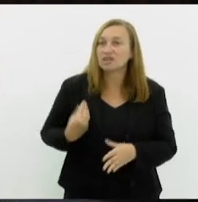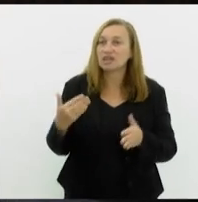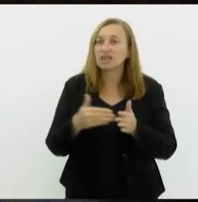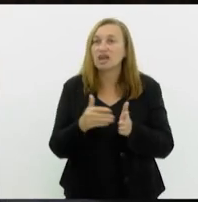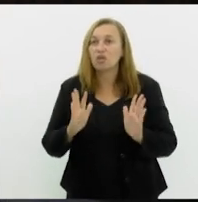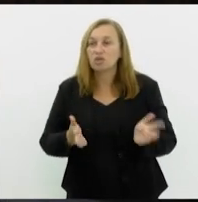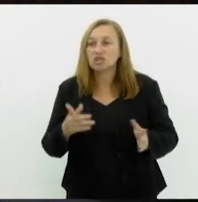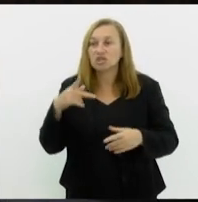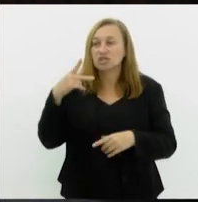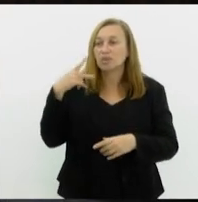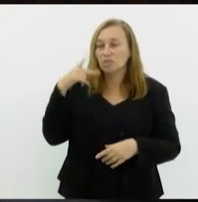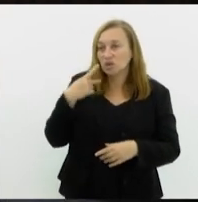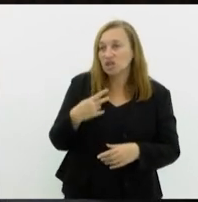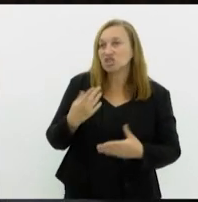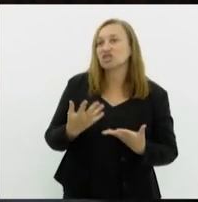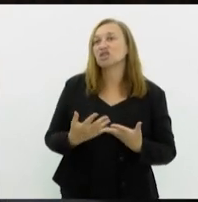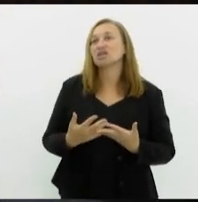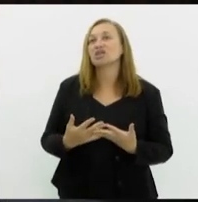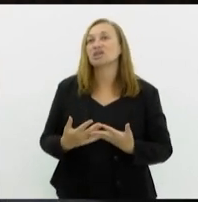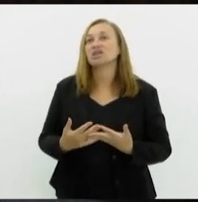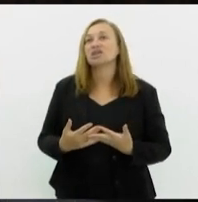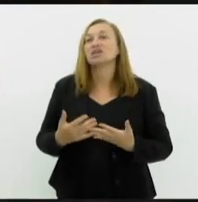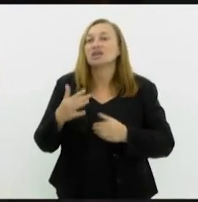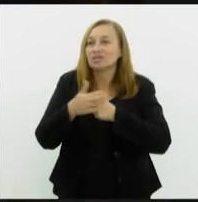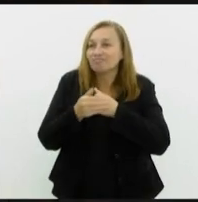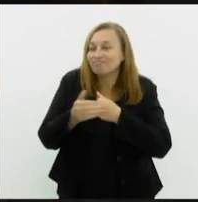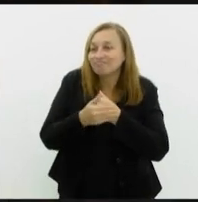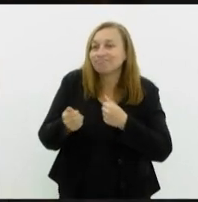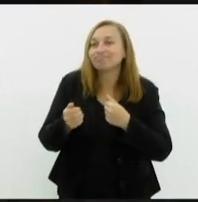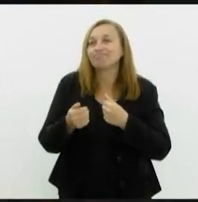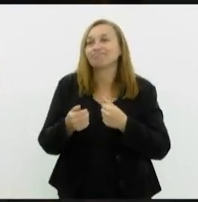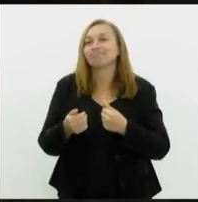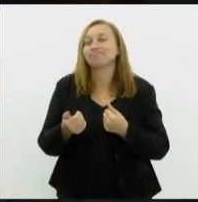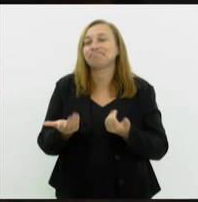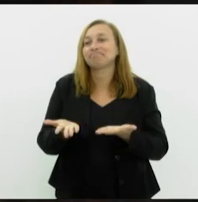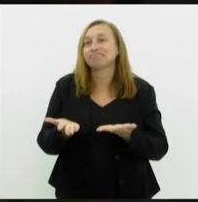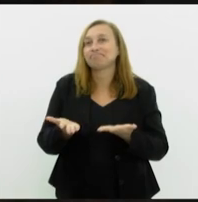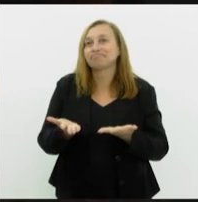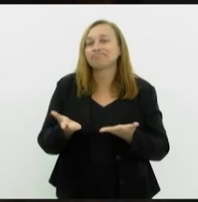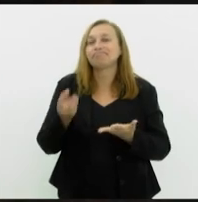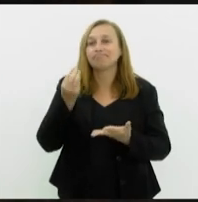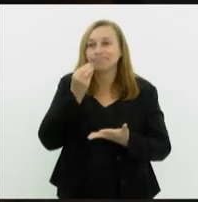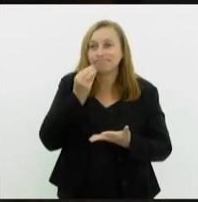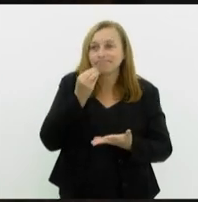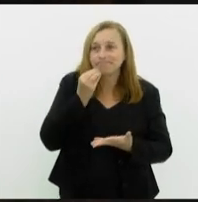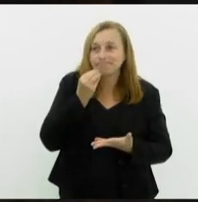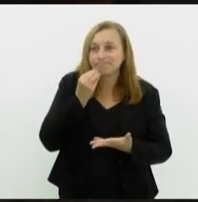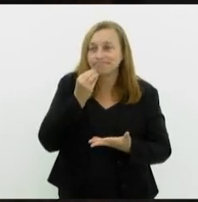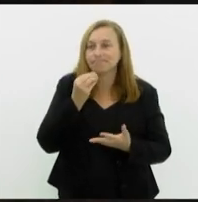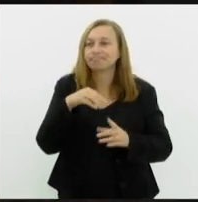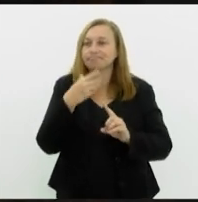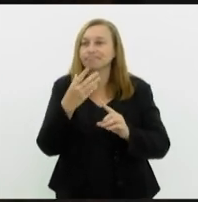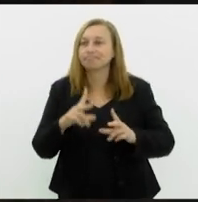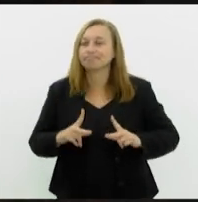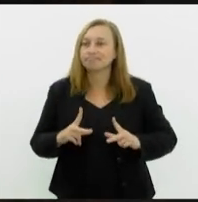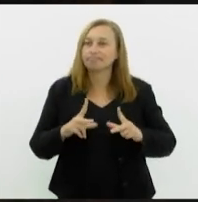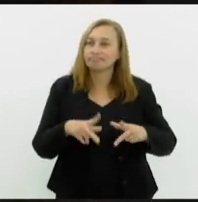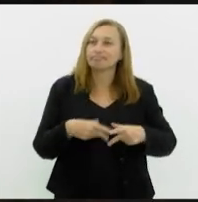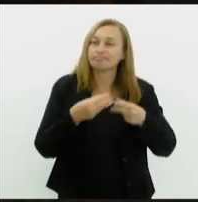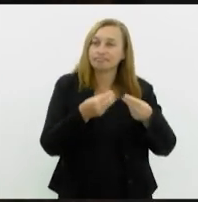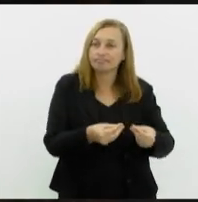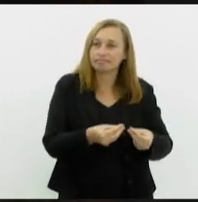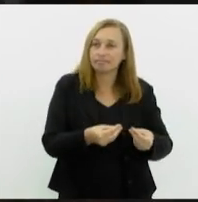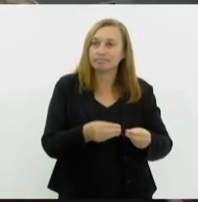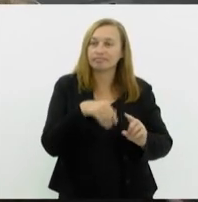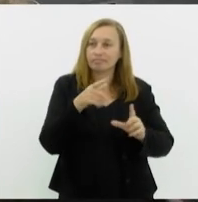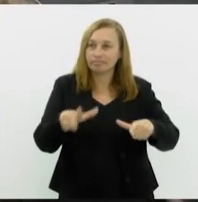na política. E é uma grande carinho, grande oportunidade de poder te presentear com essa moção. Tá bom, meu irmão? Muito